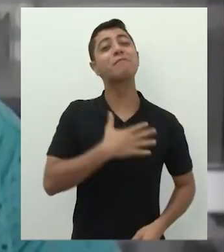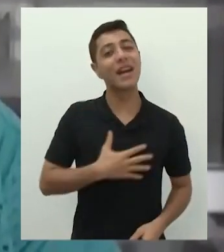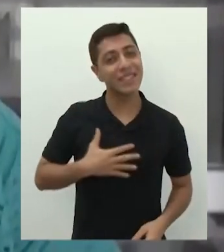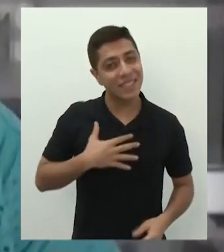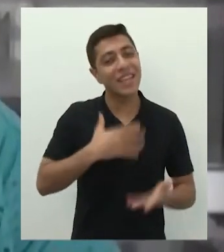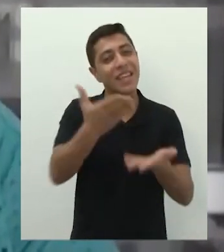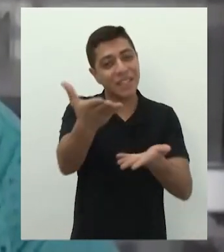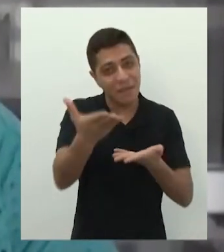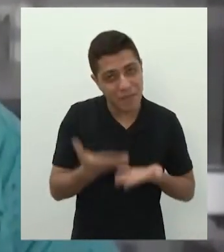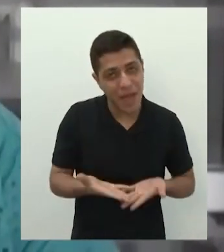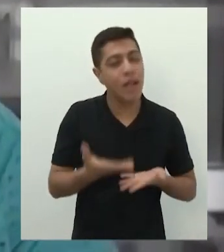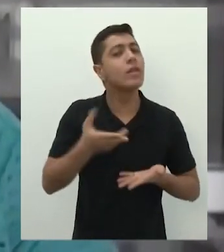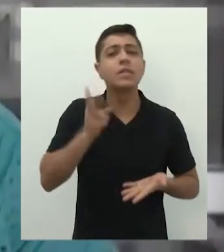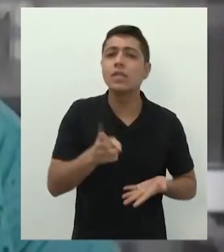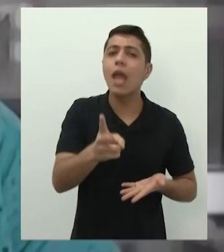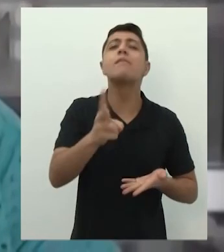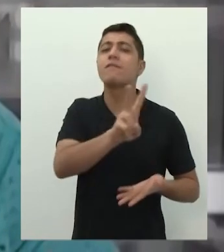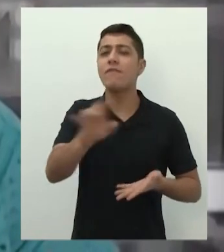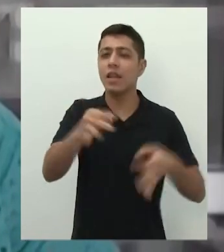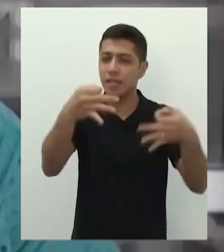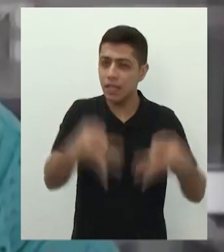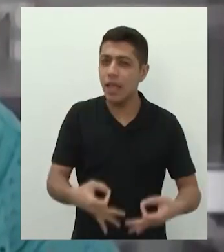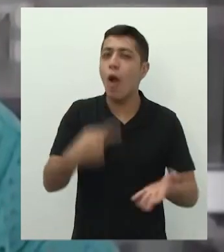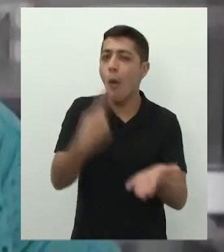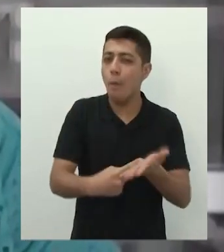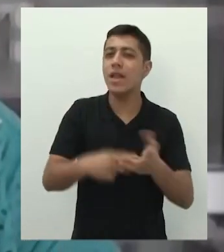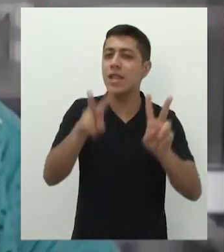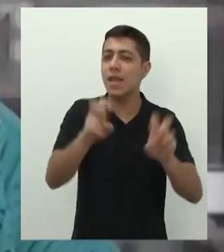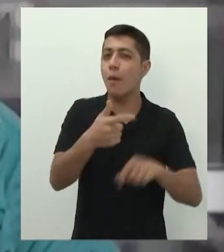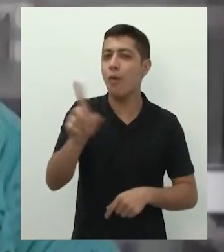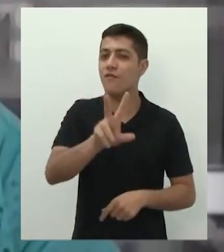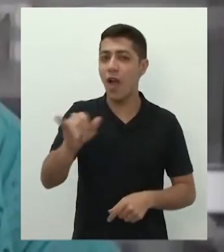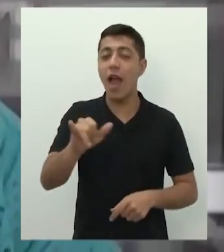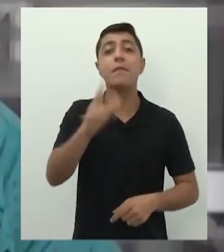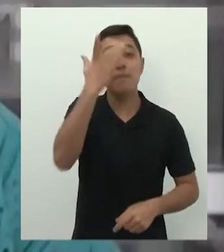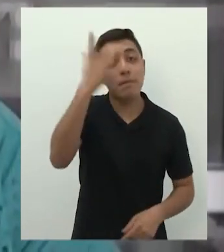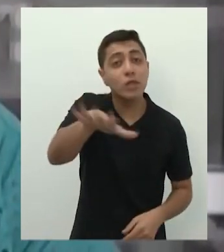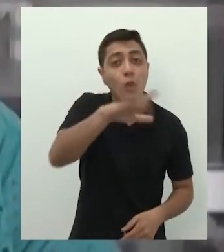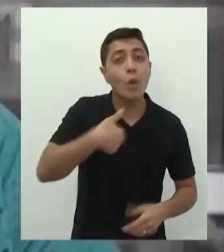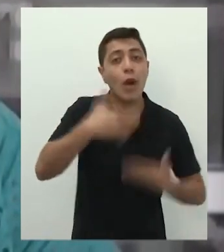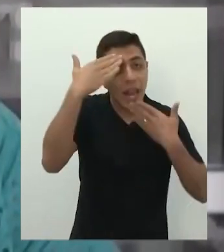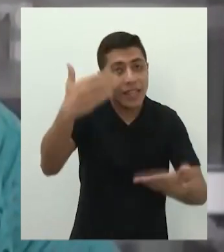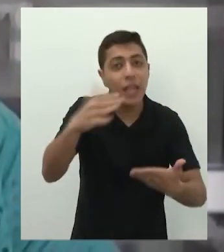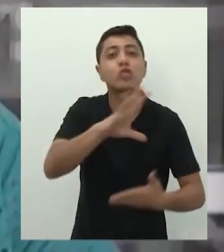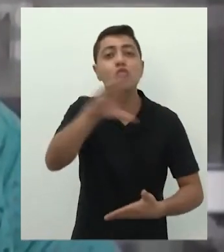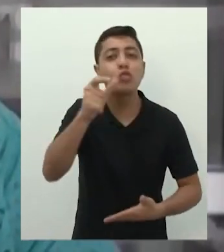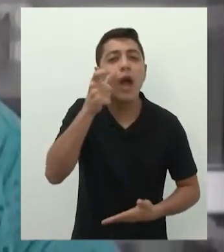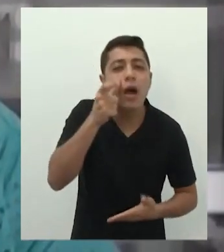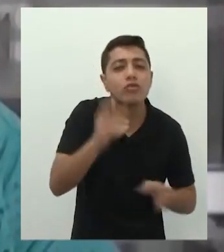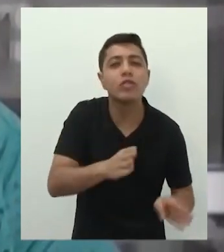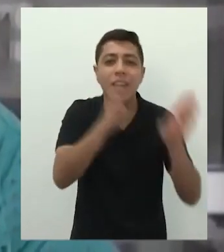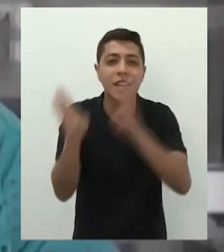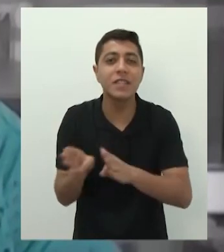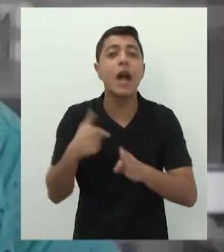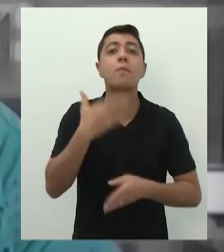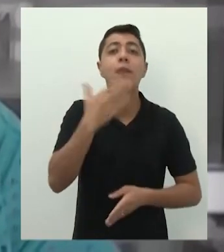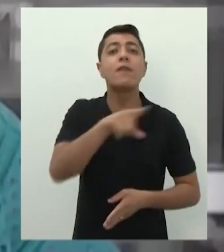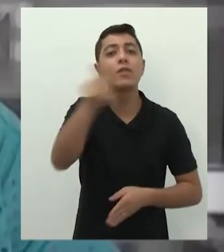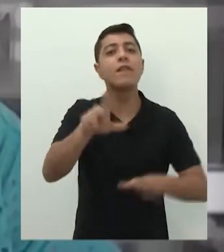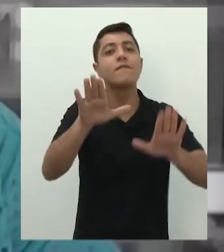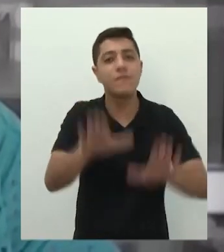estúdio, estamos juntos. Sim, estamos juntos. Bom, quero agradecer muito a presença do Dr.